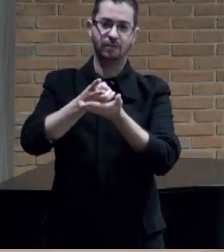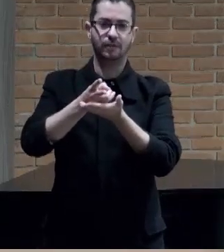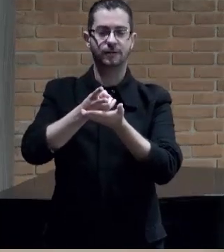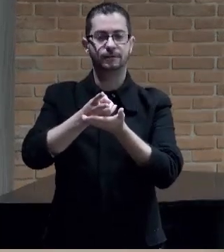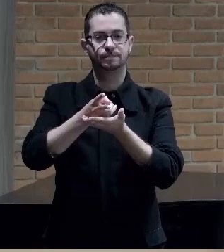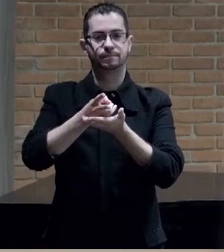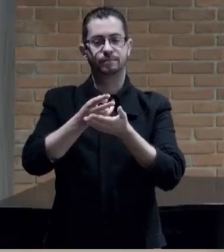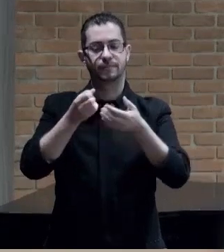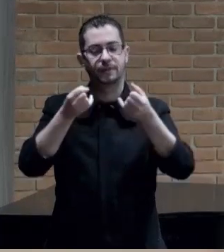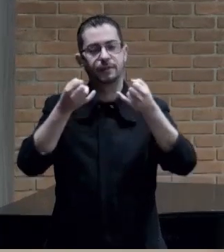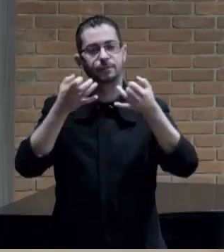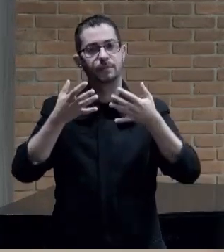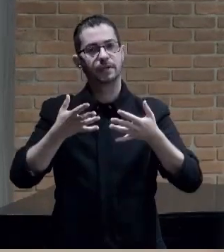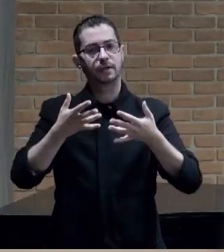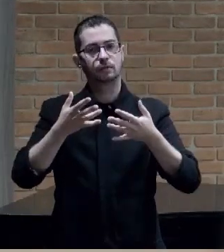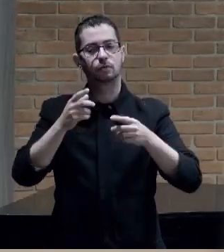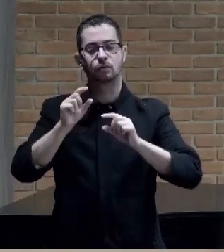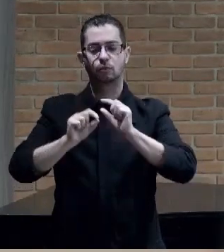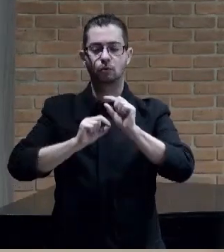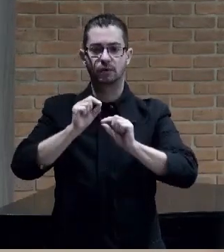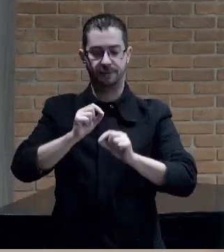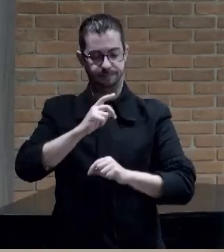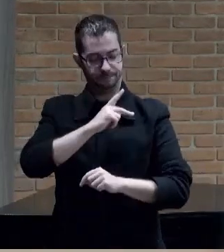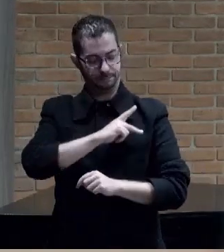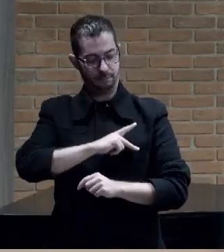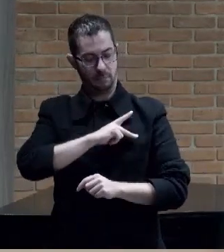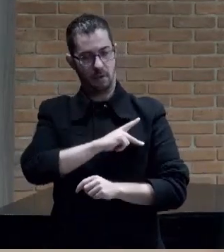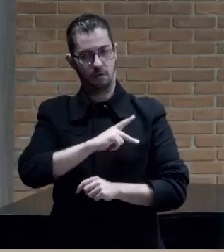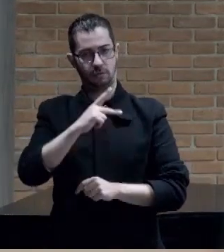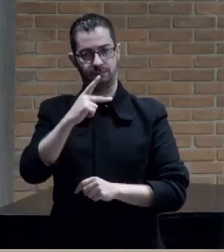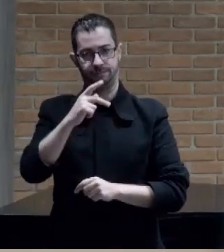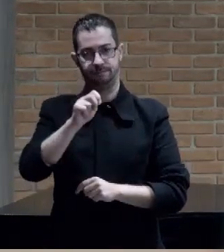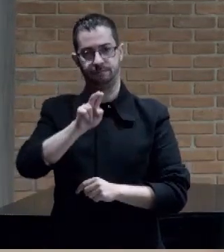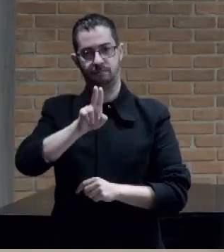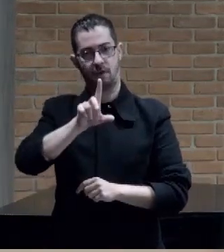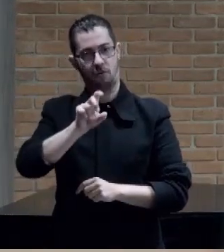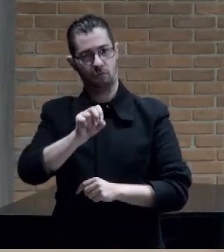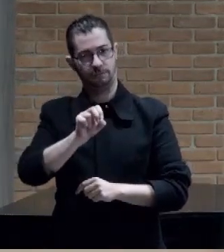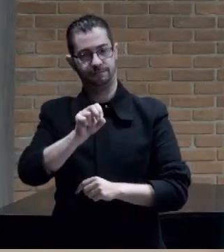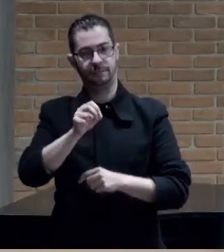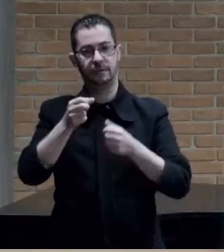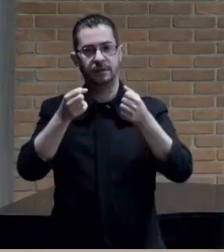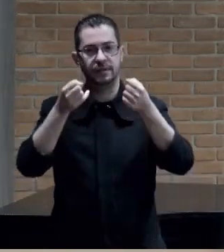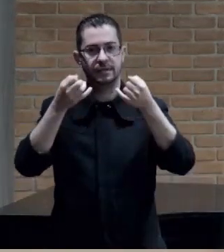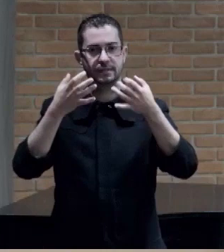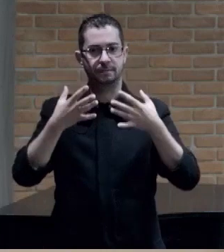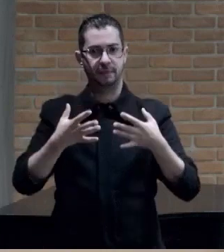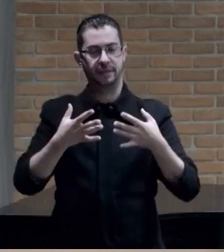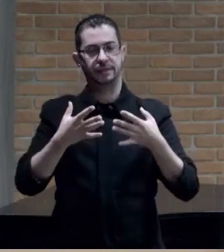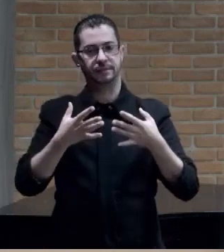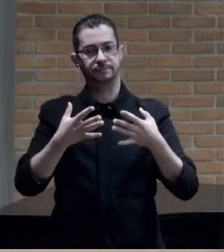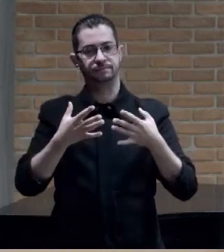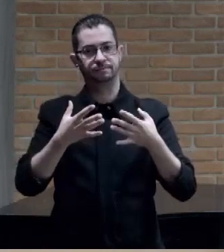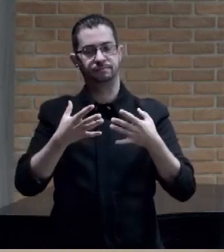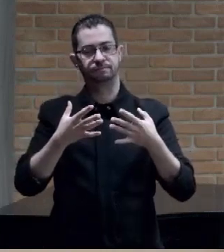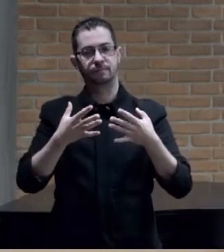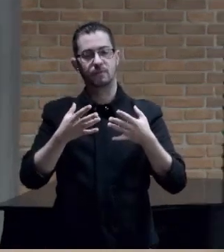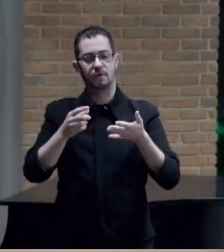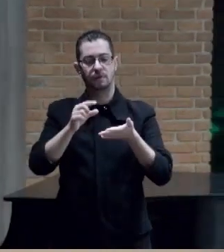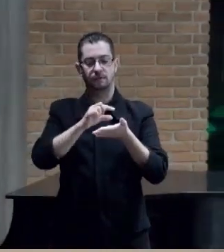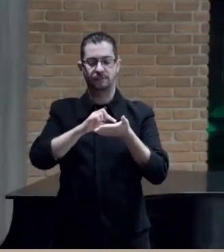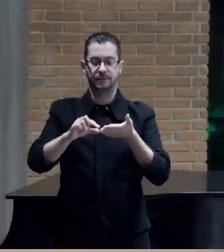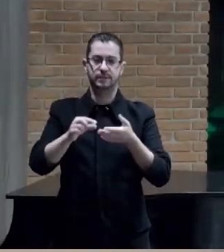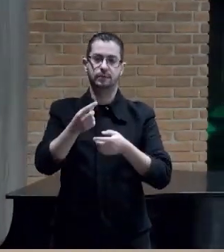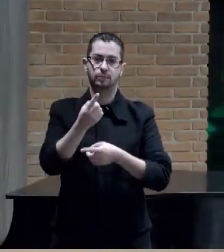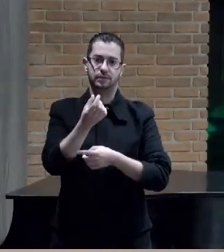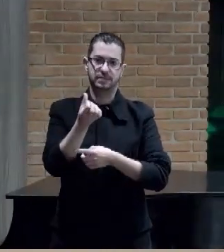respeito daquilo que o apóstolo Paulo fala nesse sentido, nos versículos 16